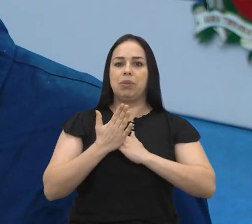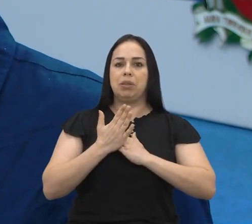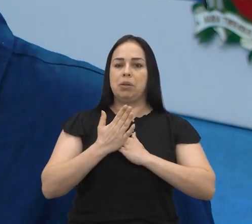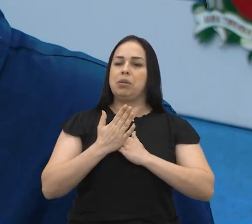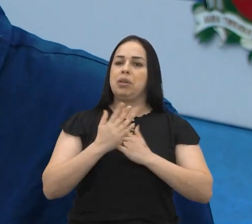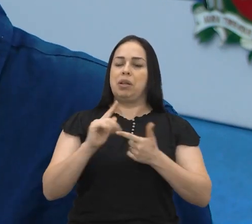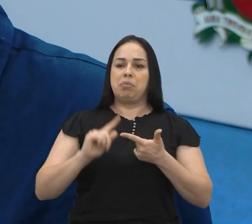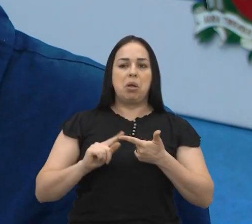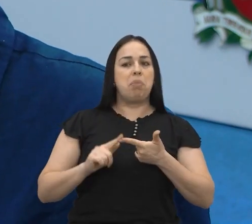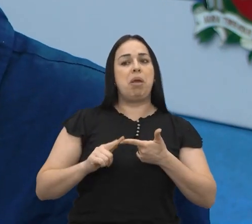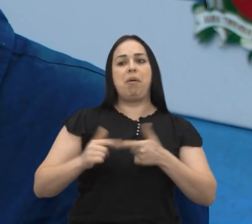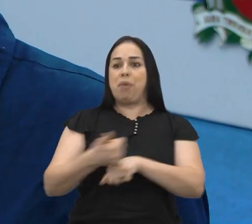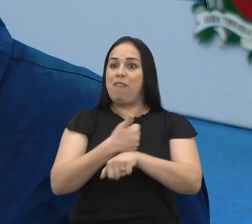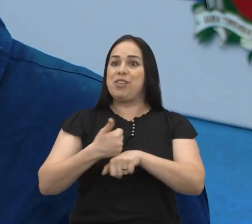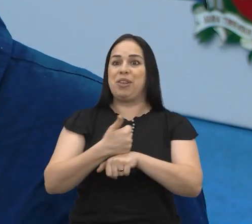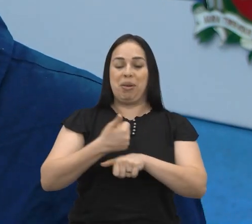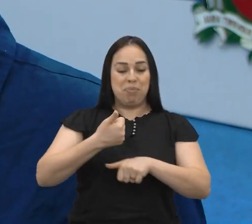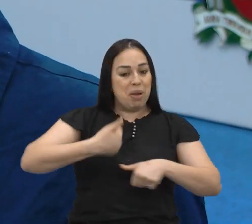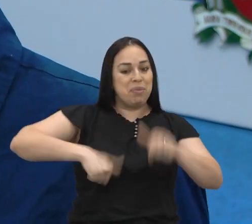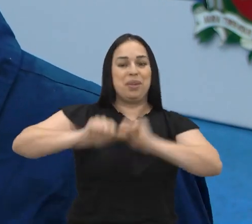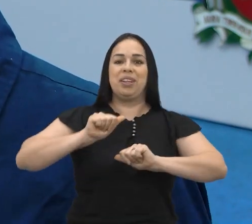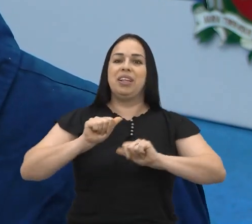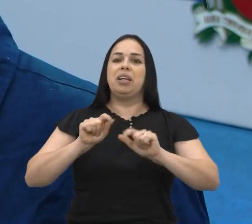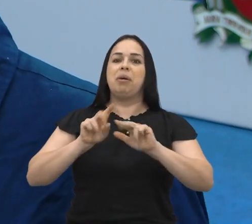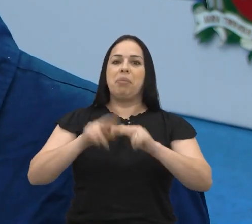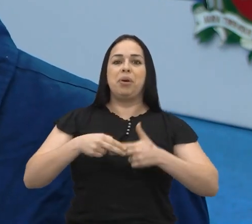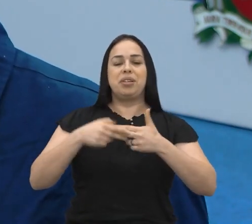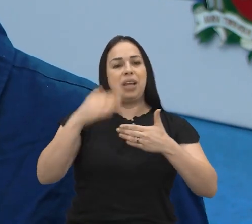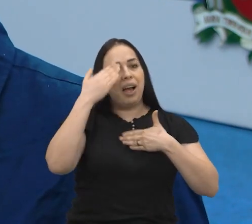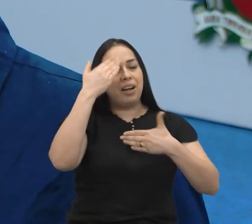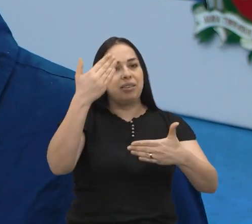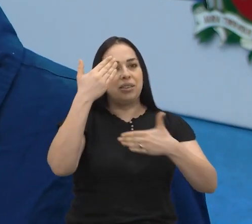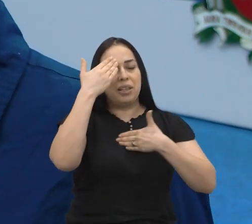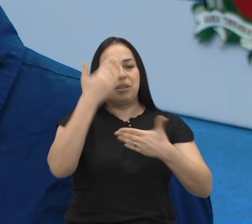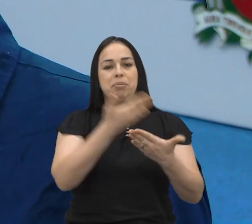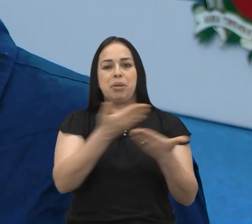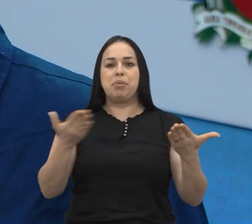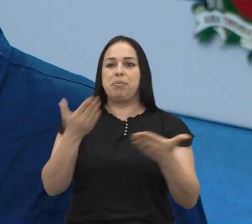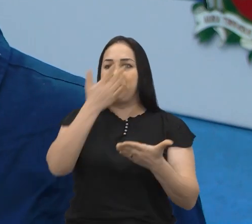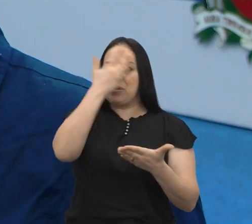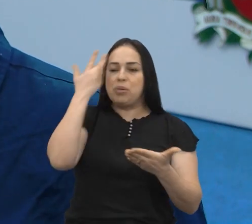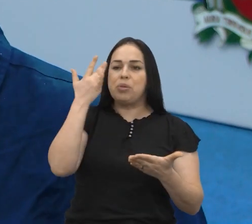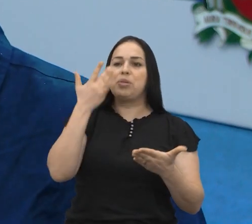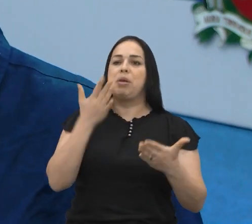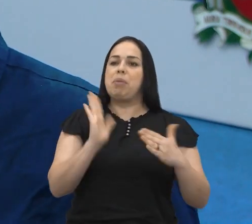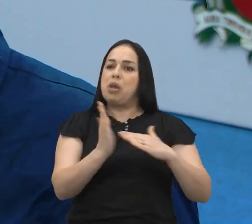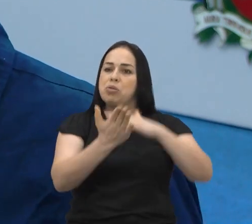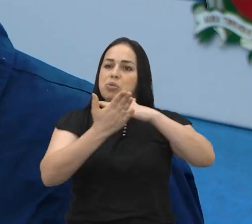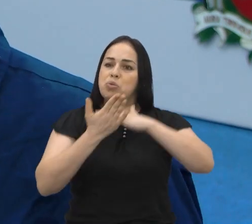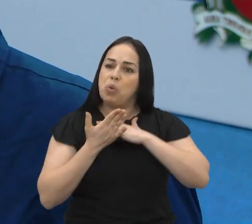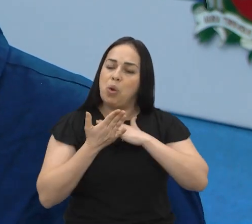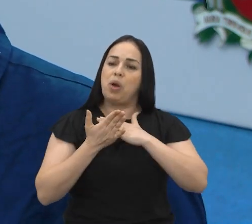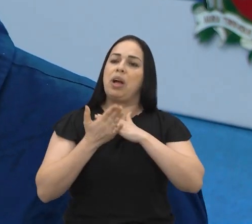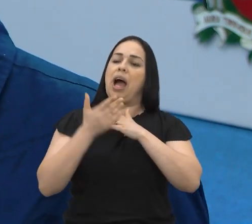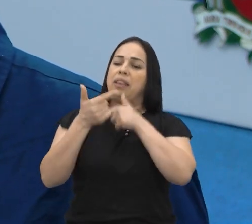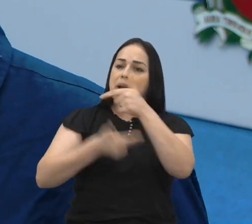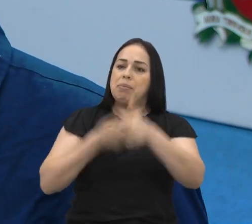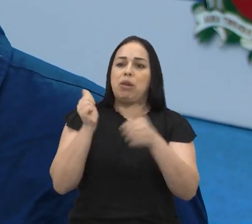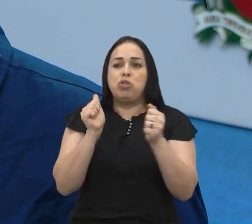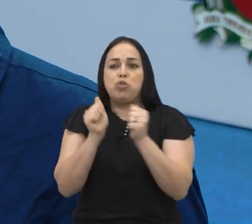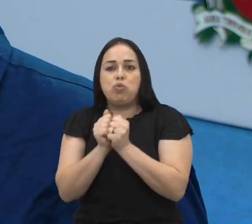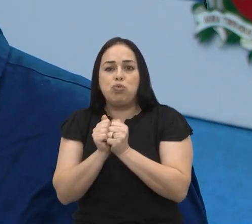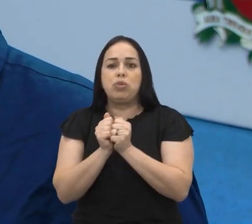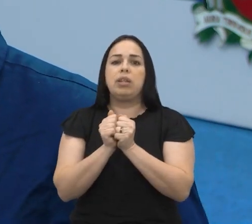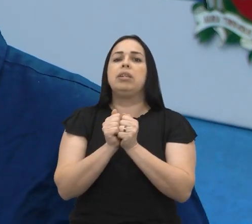eu tenho que agradecer muito as pessoas que passaram pela minha vida, que passaram aqui na Câmara, que fizeram muito por mim, que me deram